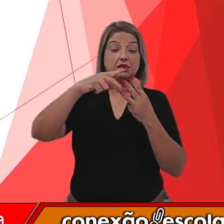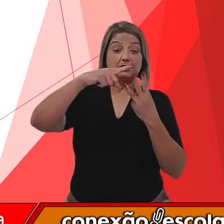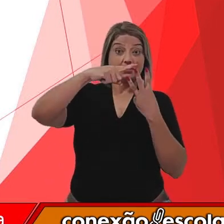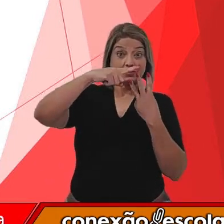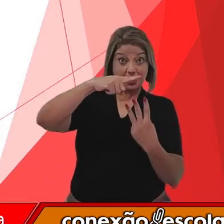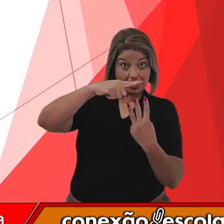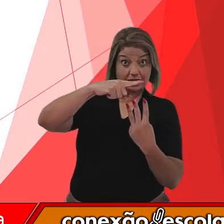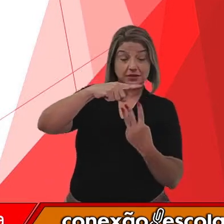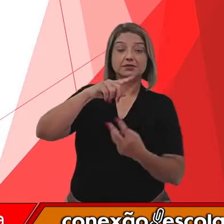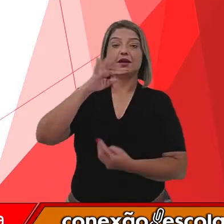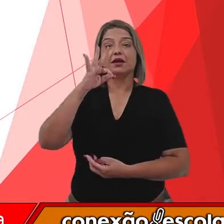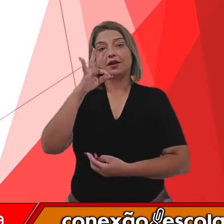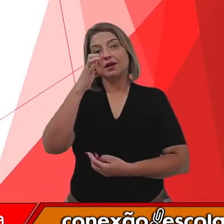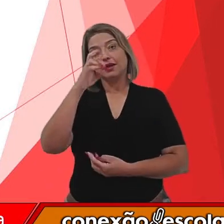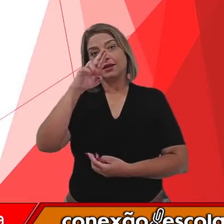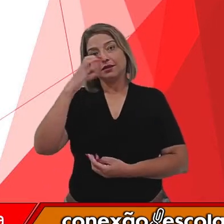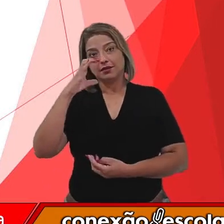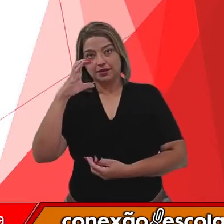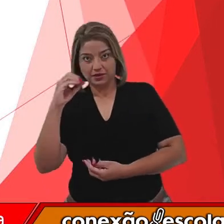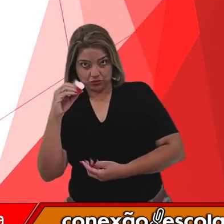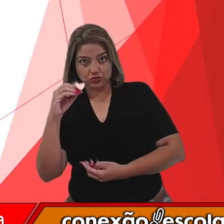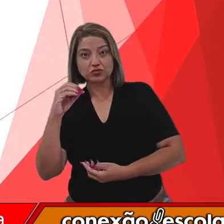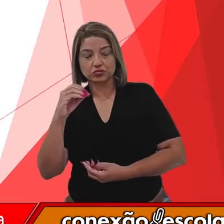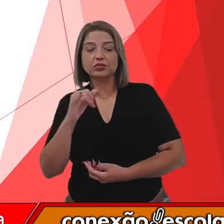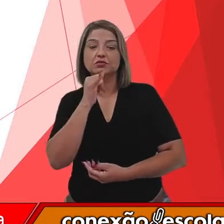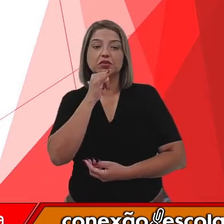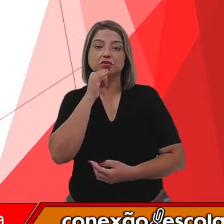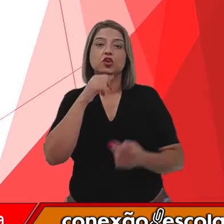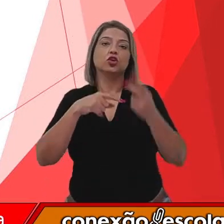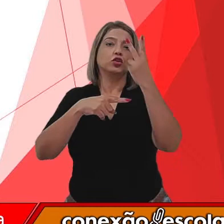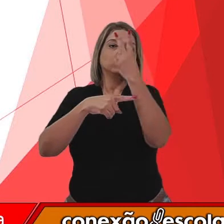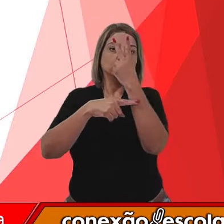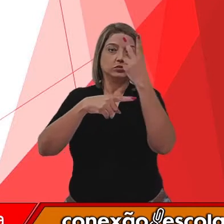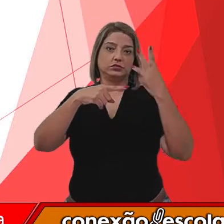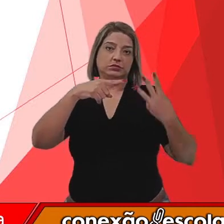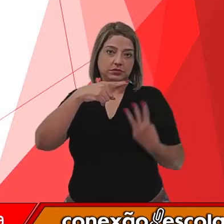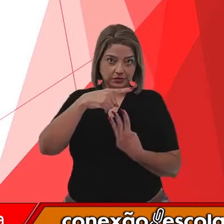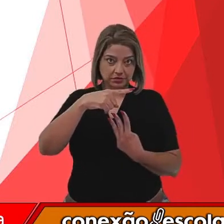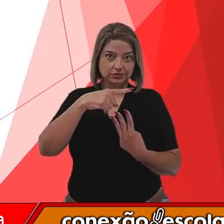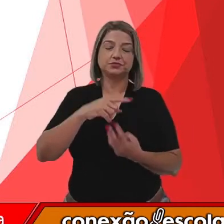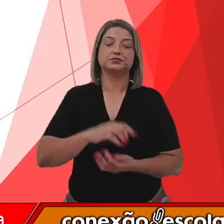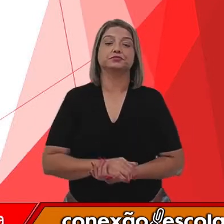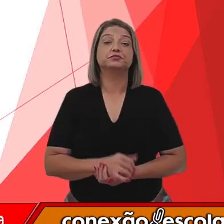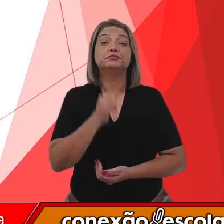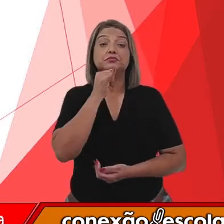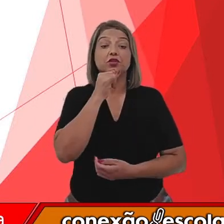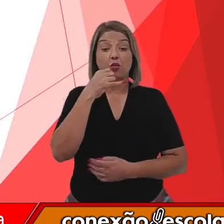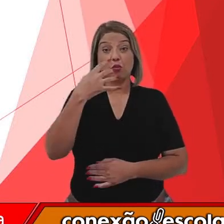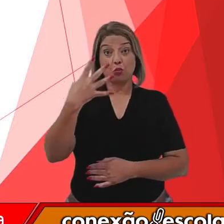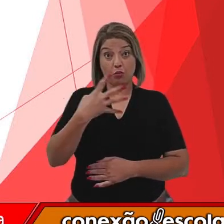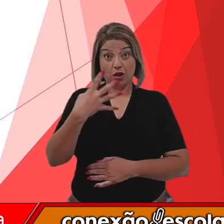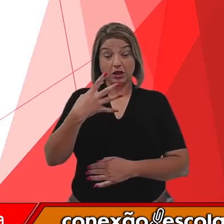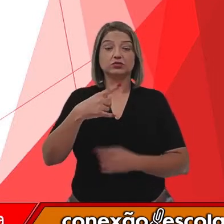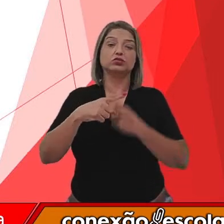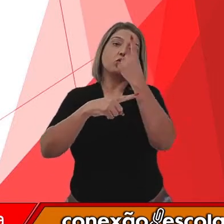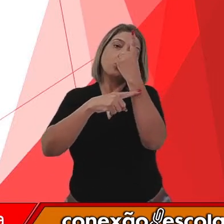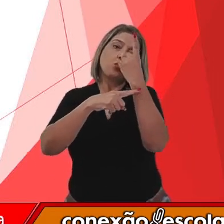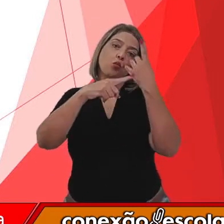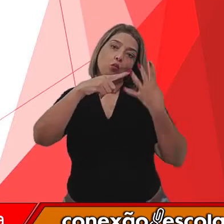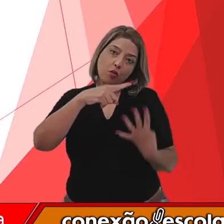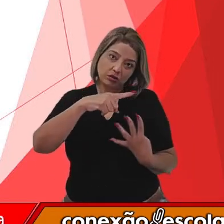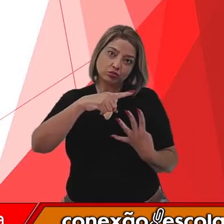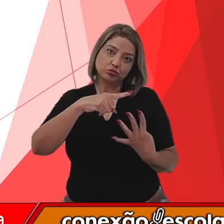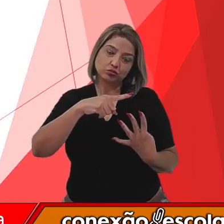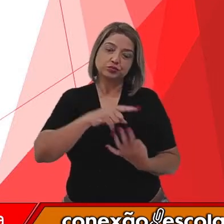vamos ler terços. No caso, 2 terços. Denominador 4, 1